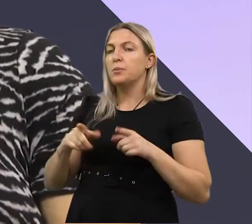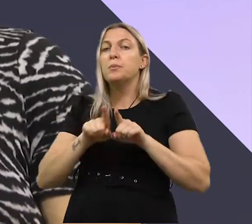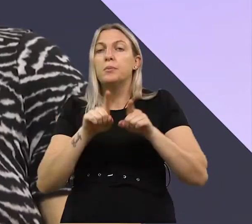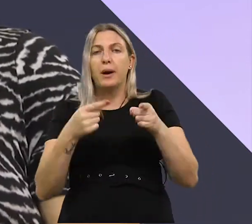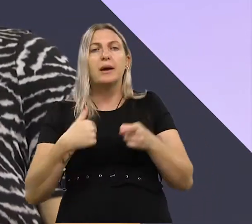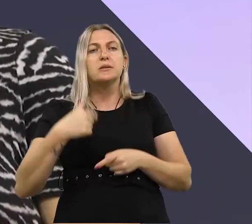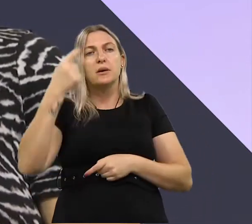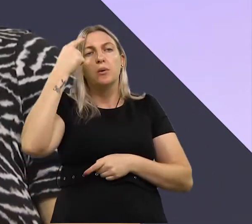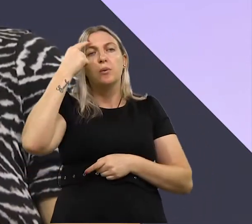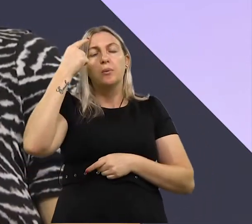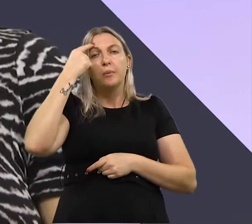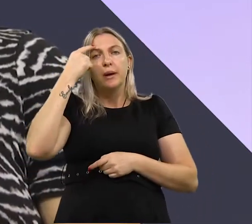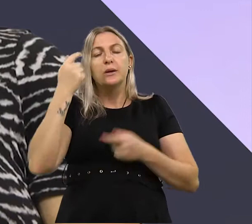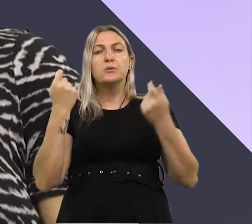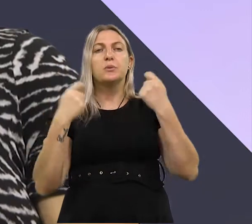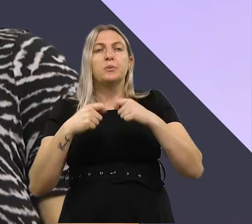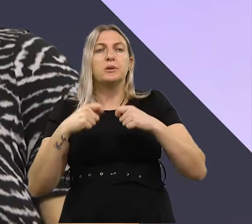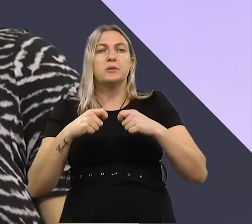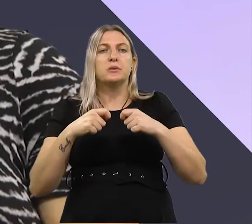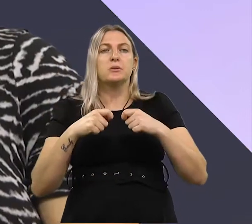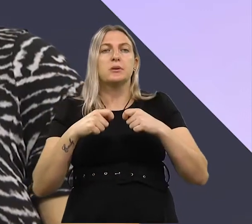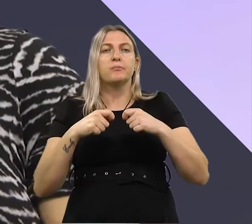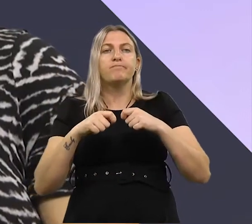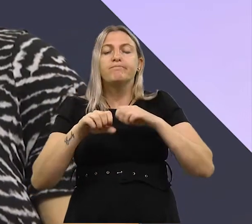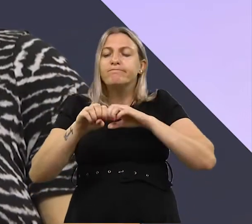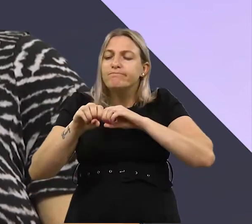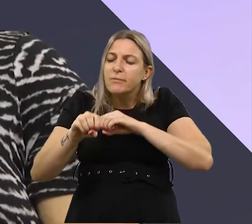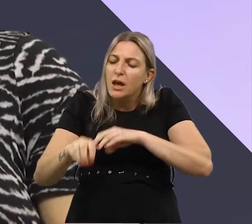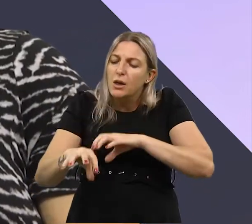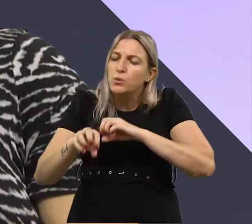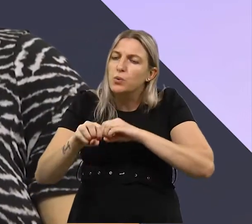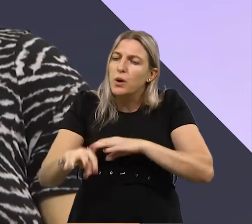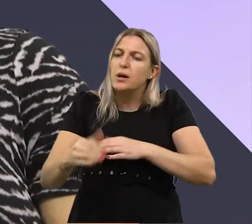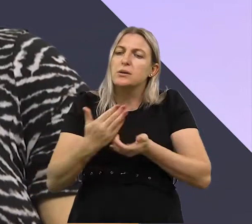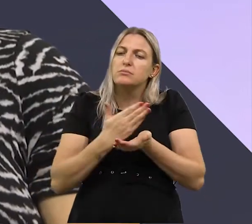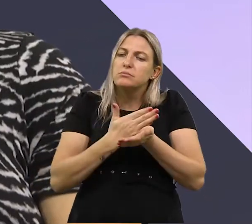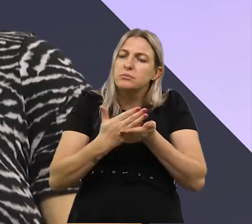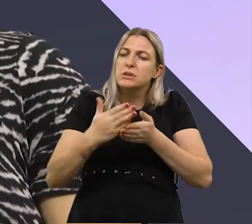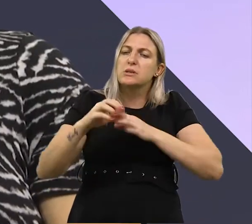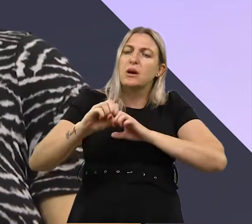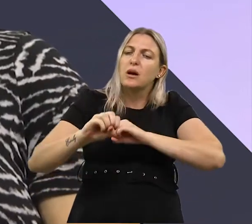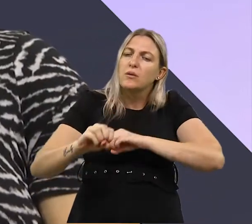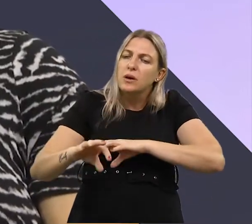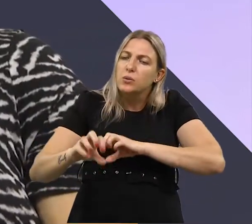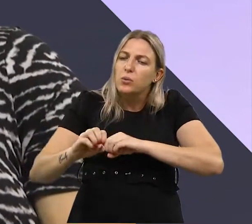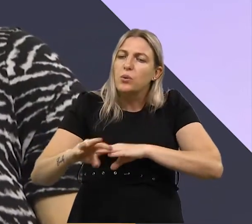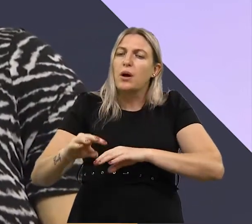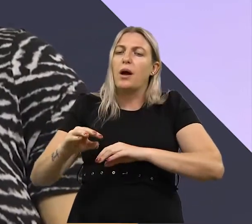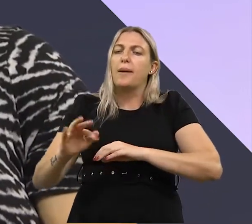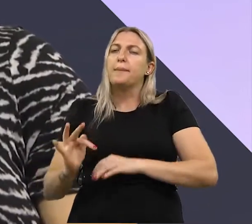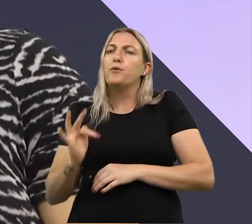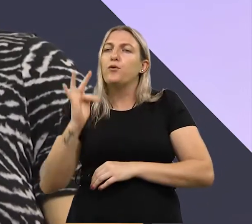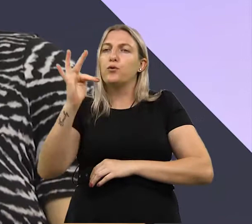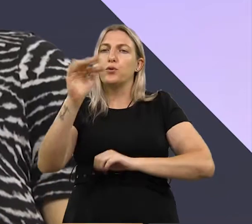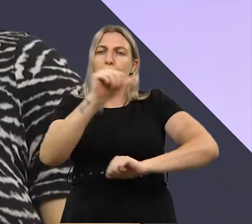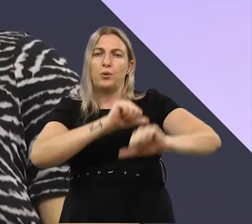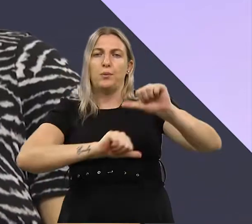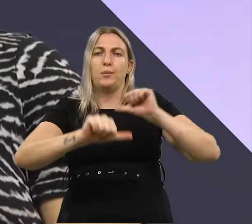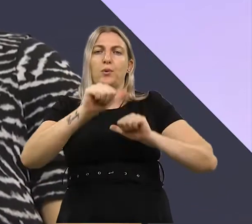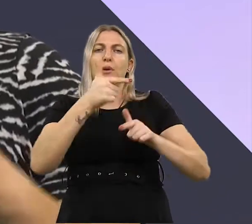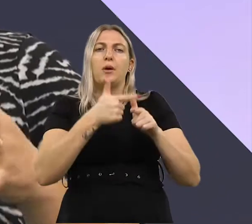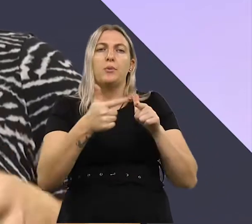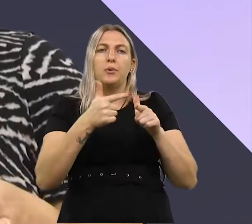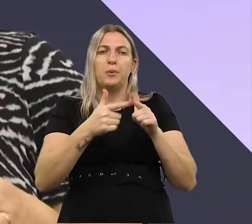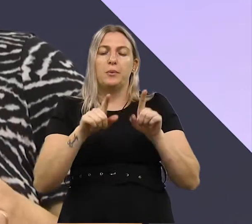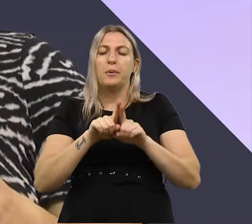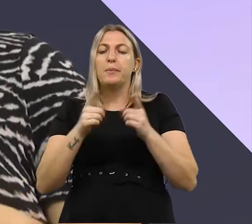penso que a gente precisa atacar a questão desde o início, desde a educação, para que a gente no futuro possa reverter essa